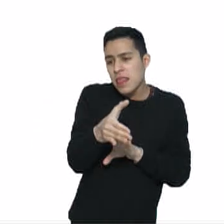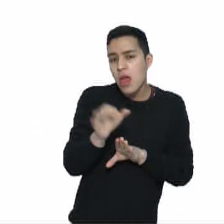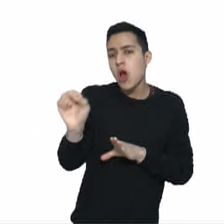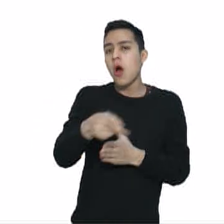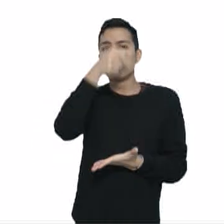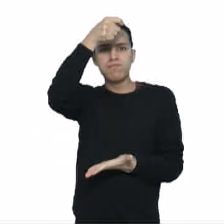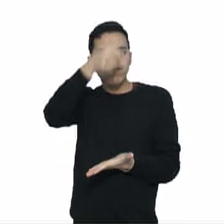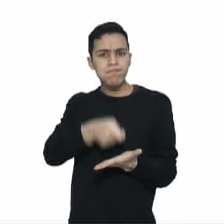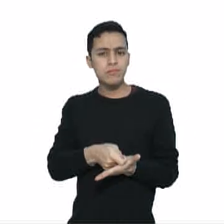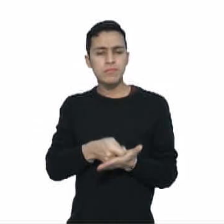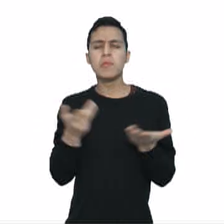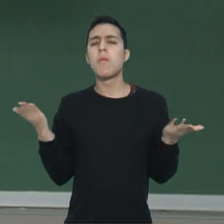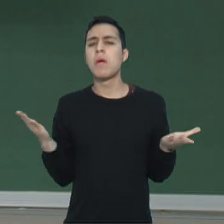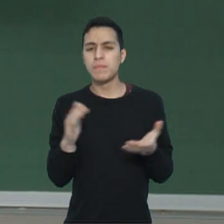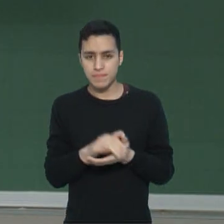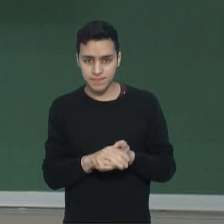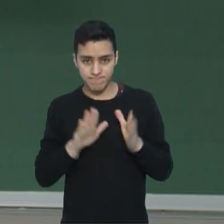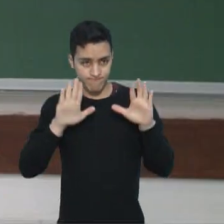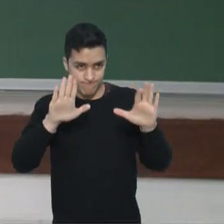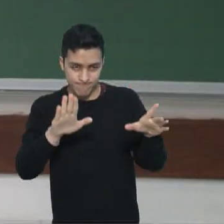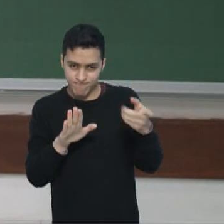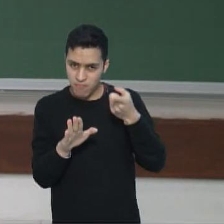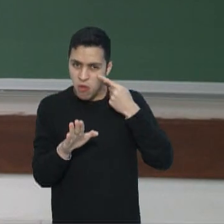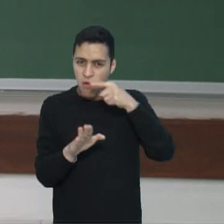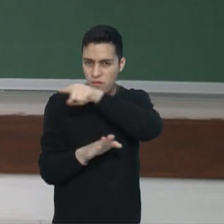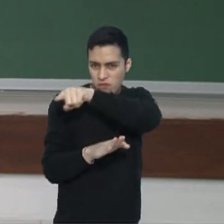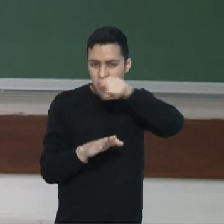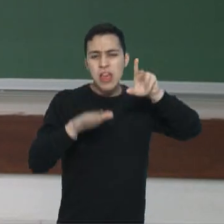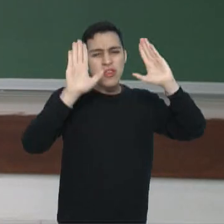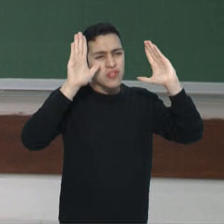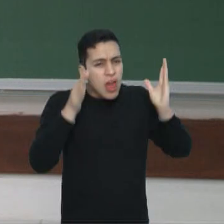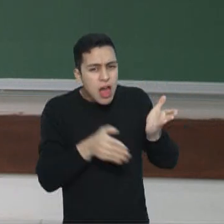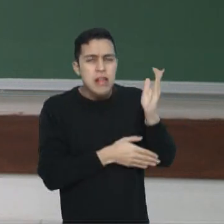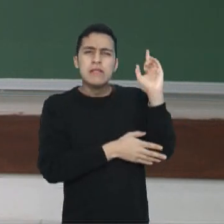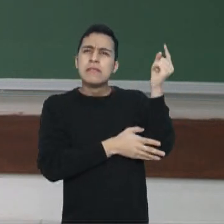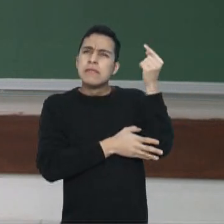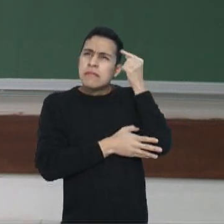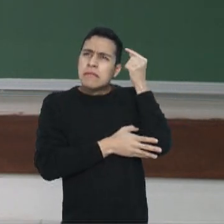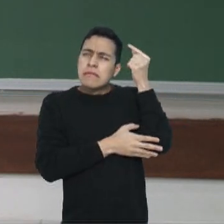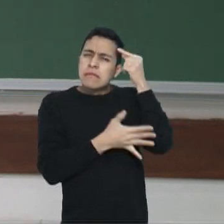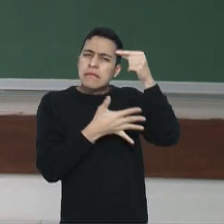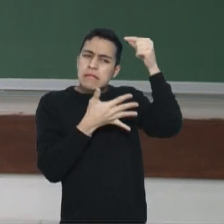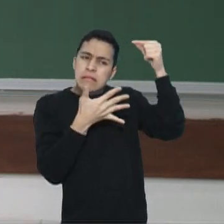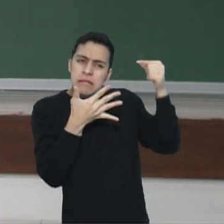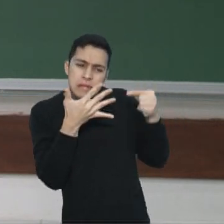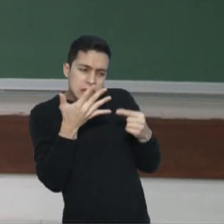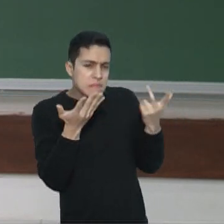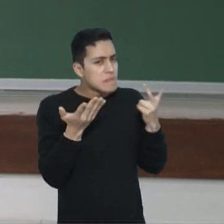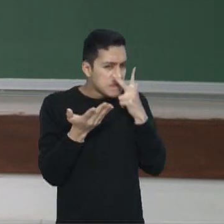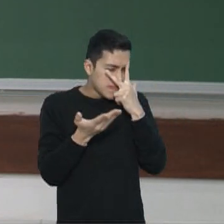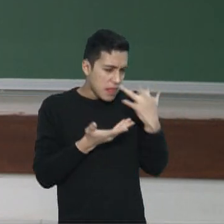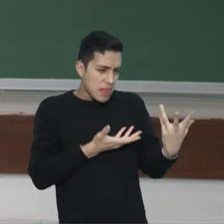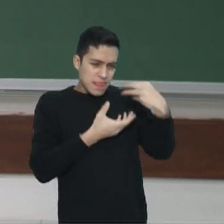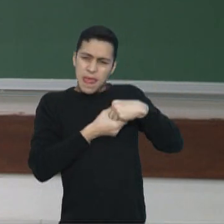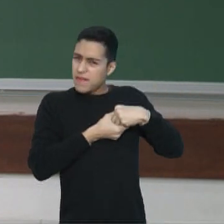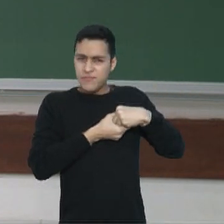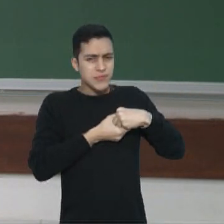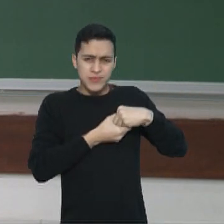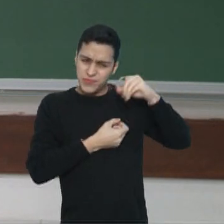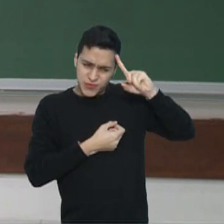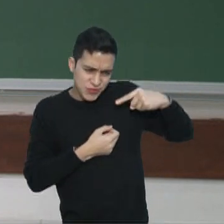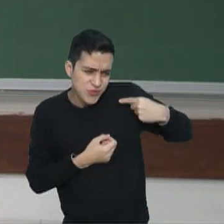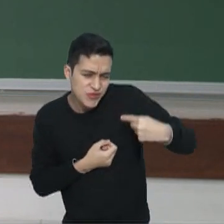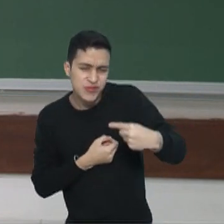determinações? As regras, que você já deve ter pensado em algumas, que fazem parte do seu dia a dia, são a